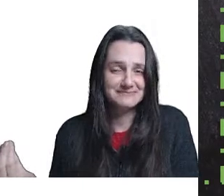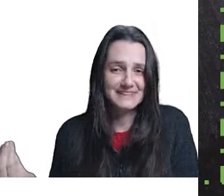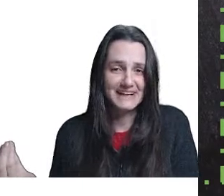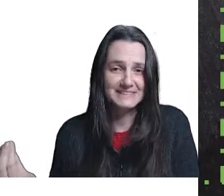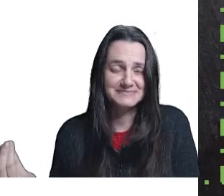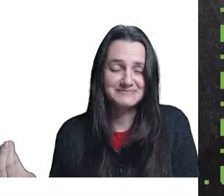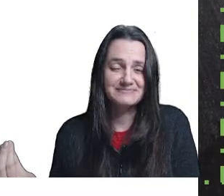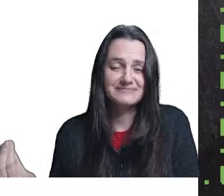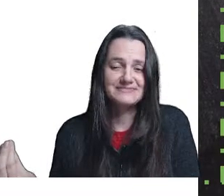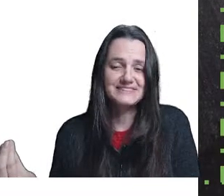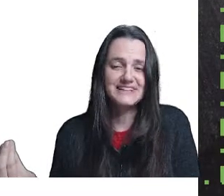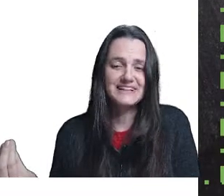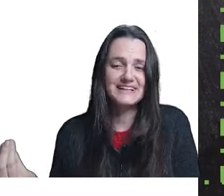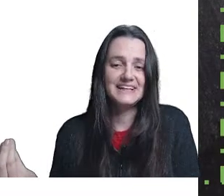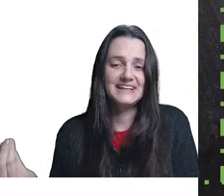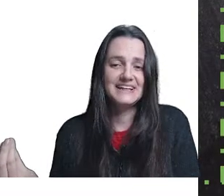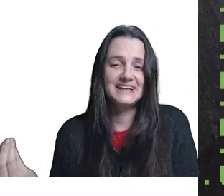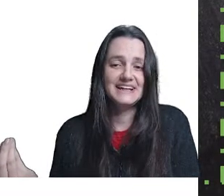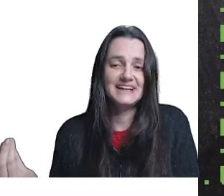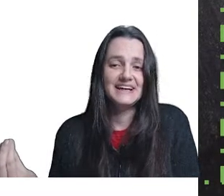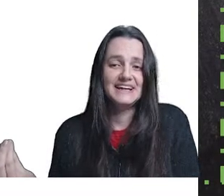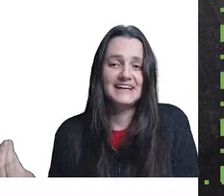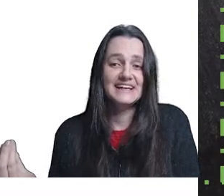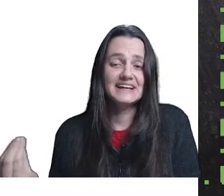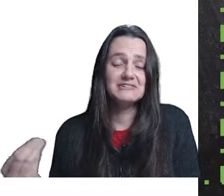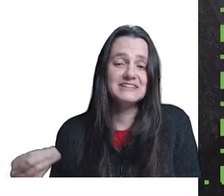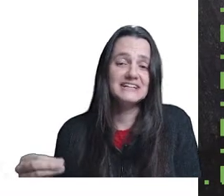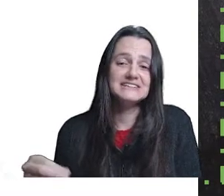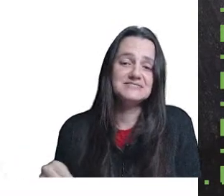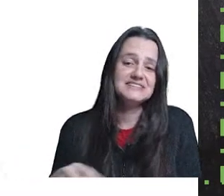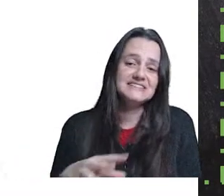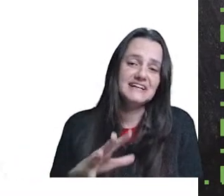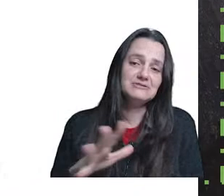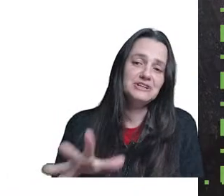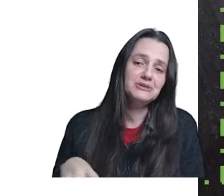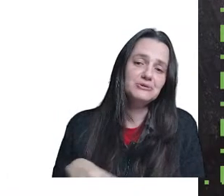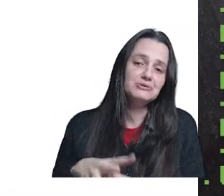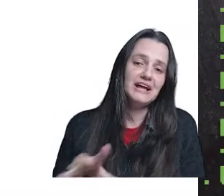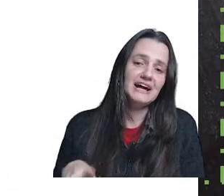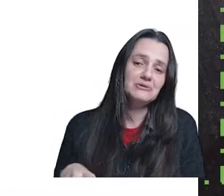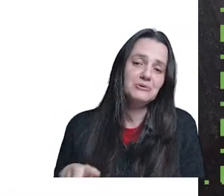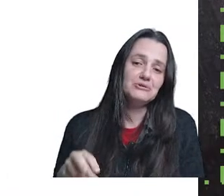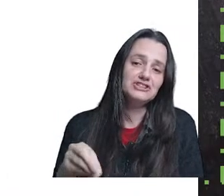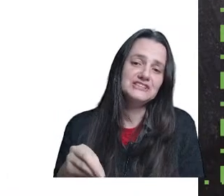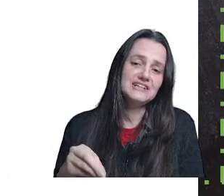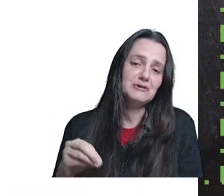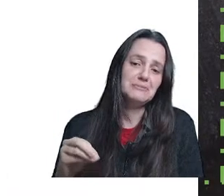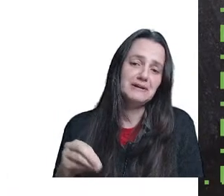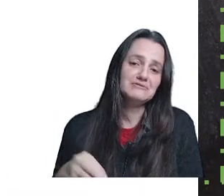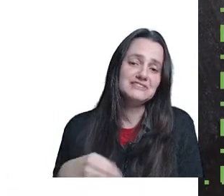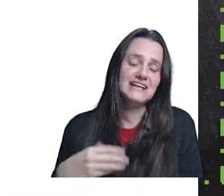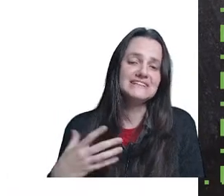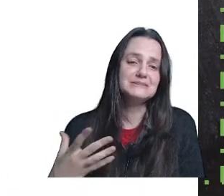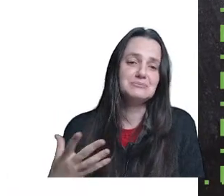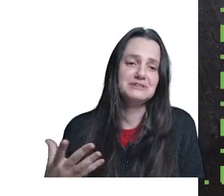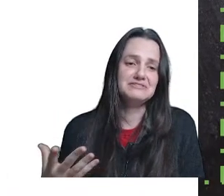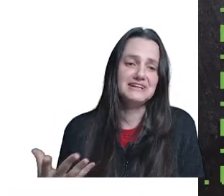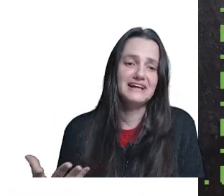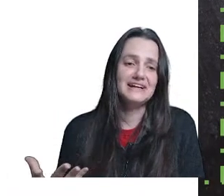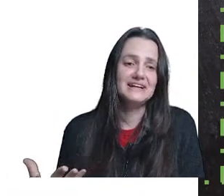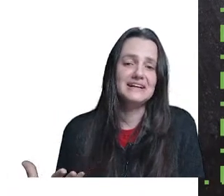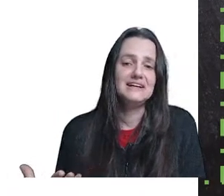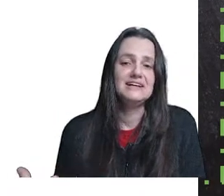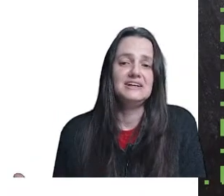brasileira, tá? E aí, o que acontece? Se você está no rio ou no lago, onde esse aguapé consegue